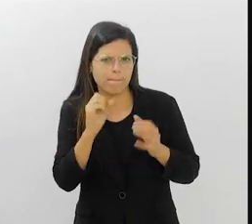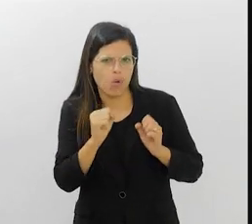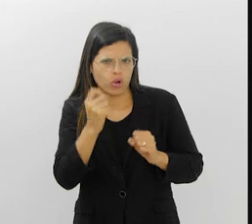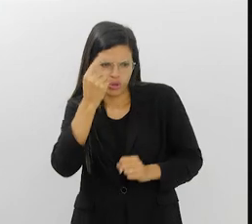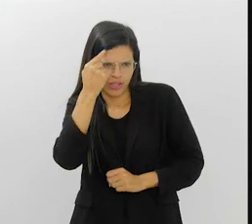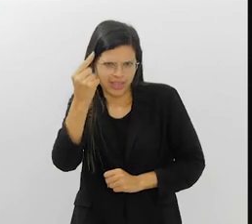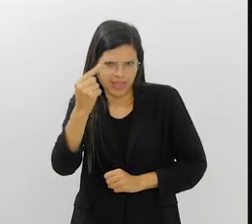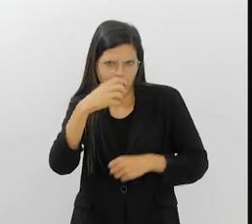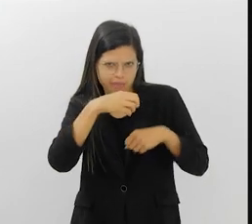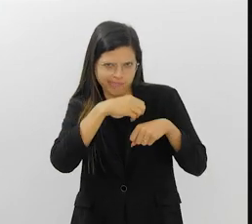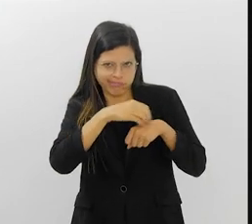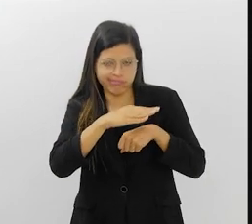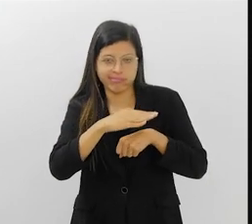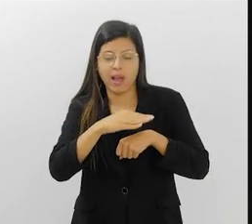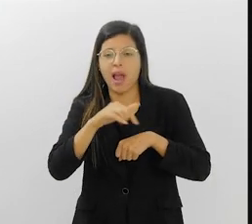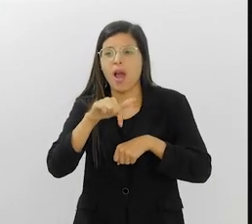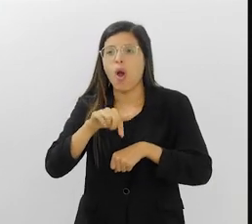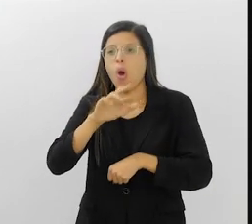dar uma ideia?